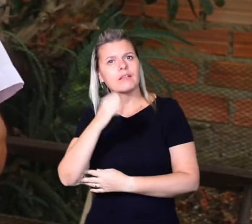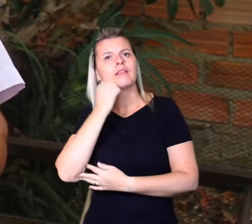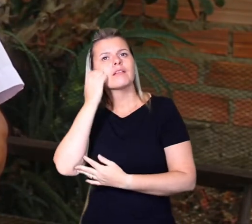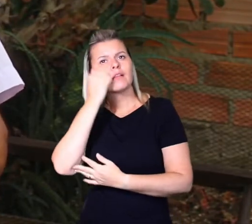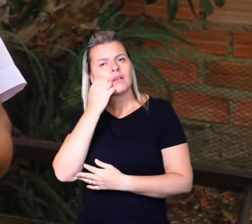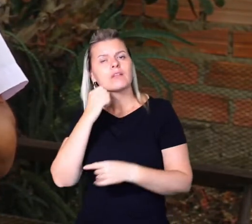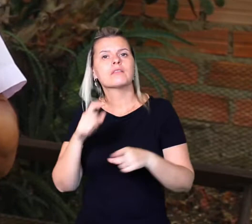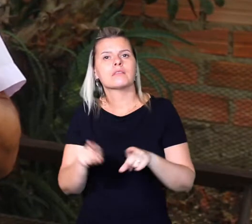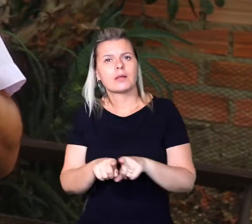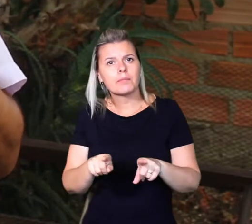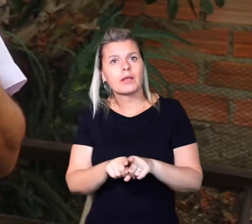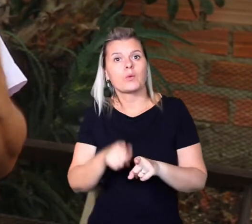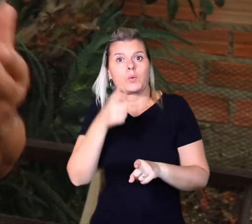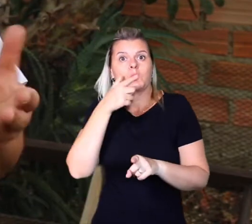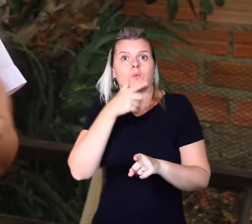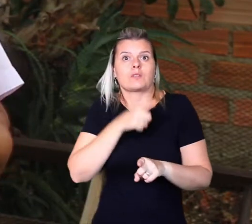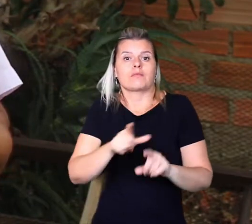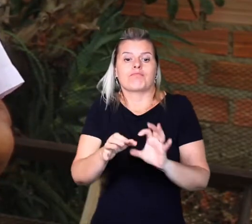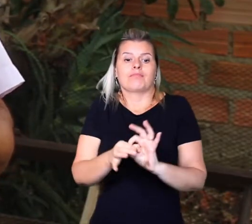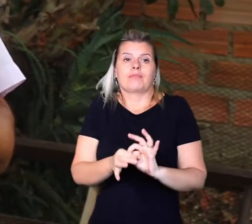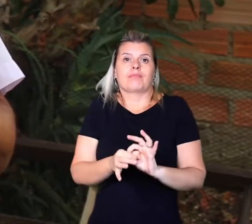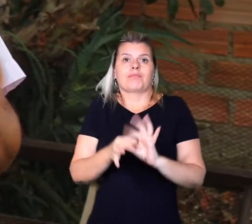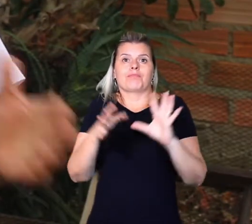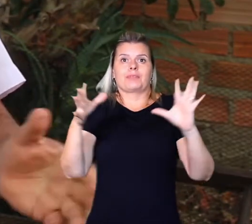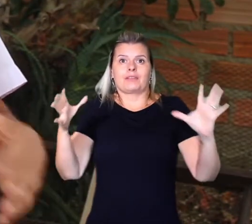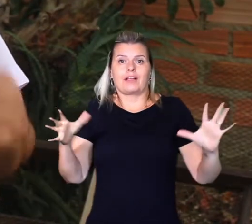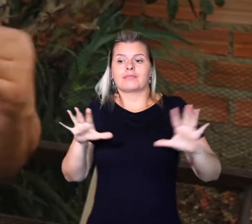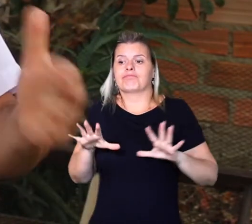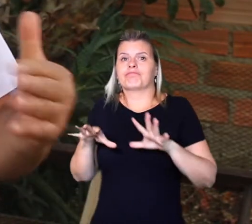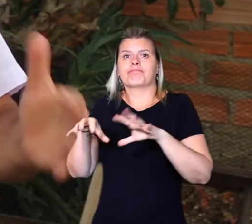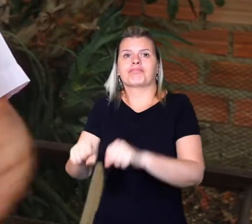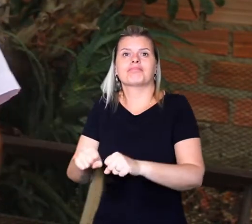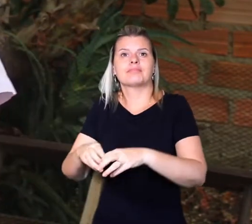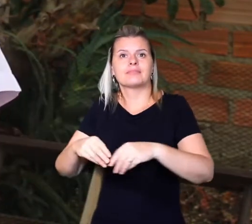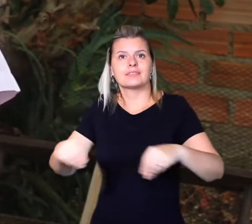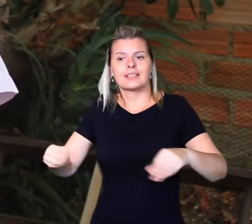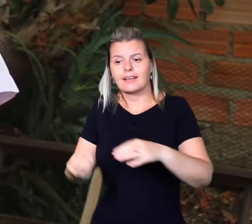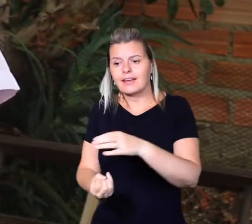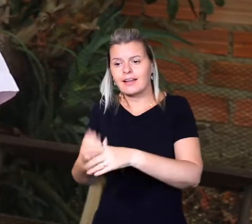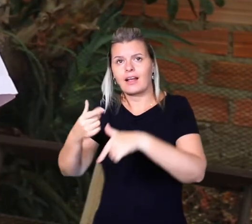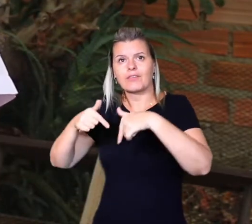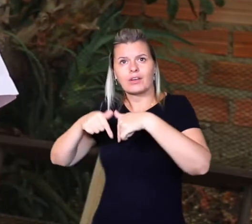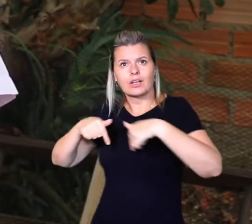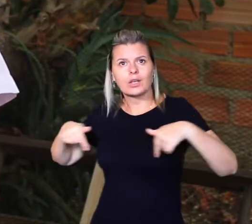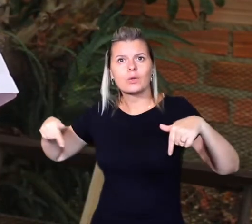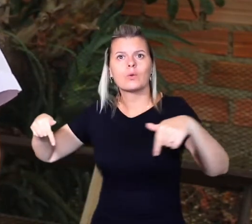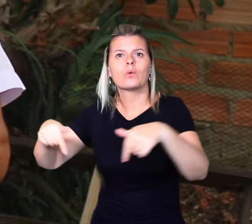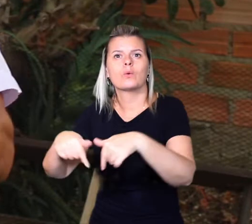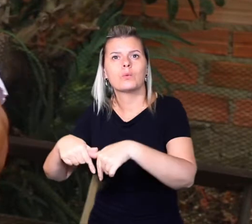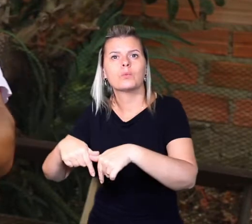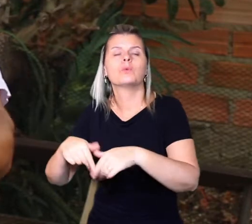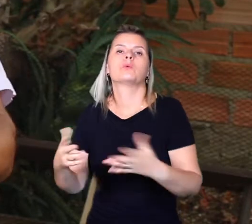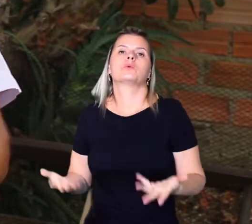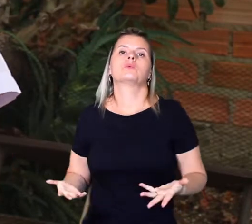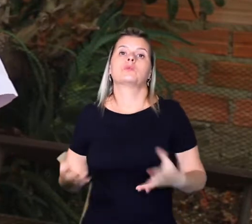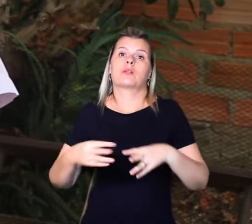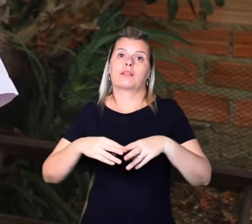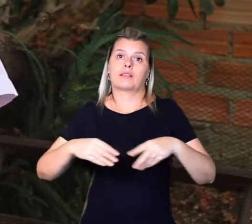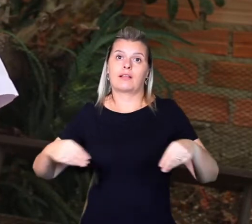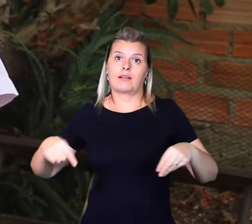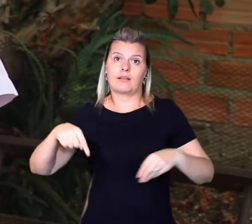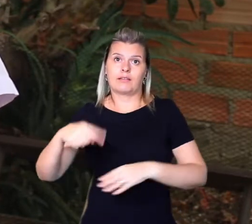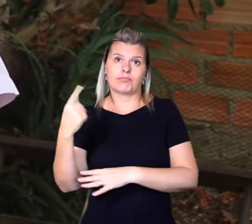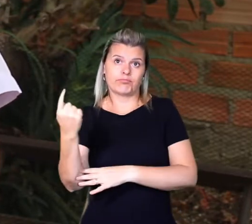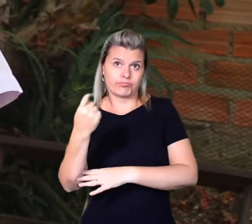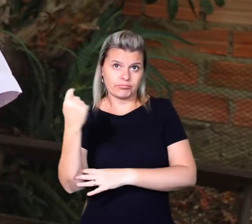negros também passaram a ter uma possibilidade de alcançar a liberdade e muitas vezes ocupar terras e constituir quilombos, né? Tanto no